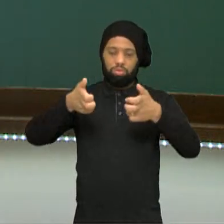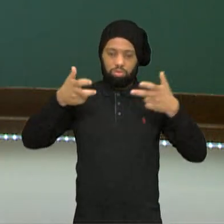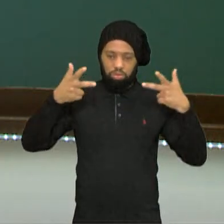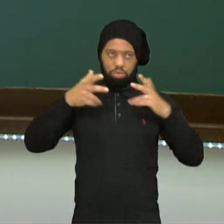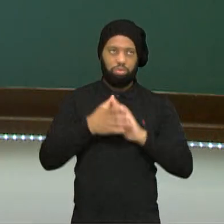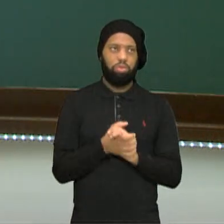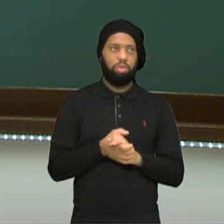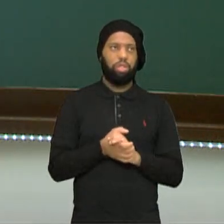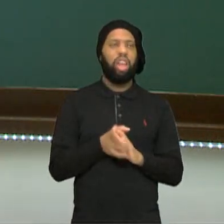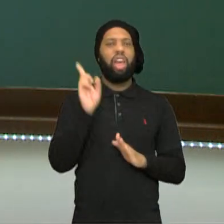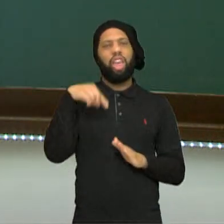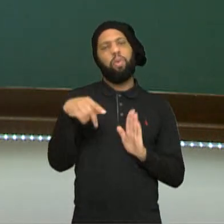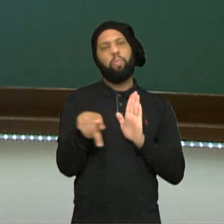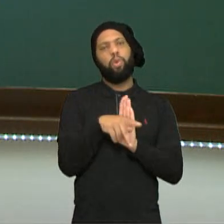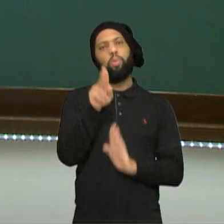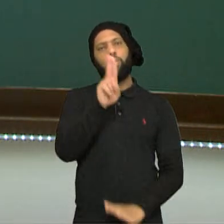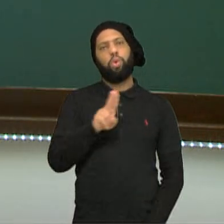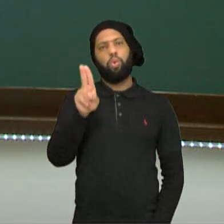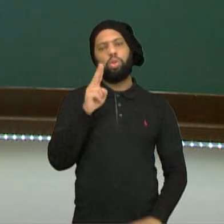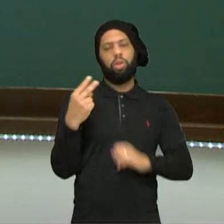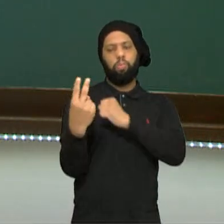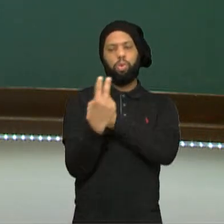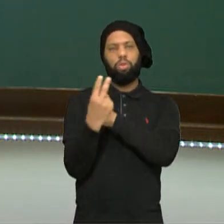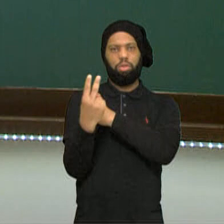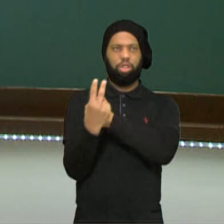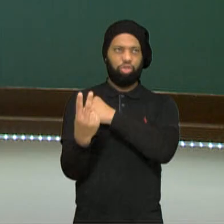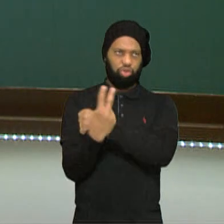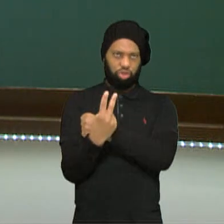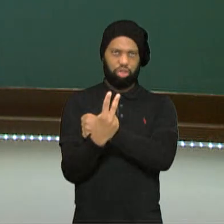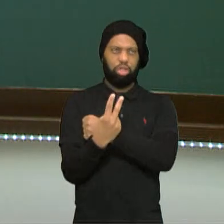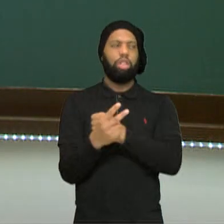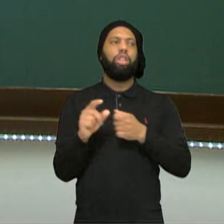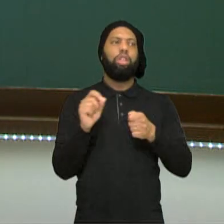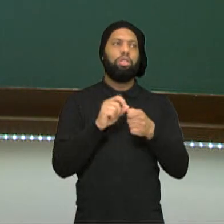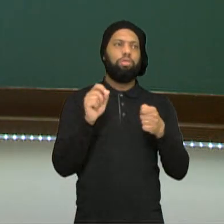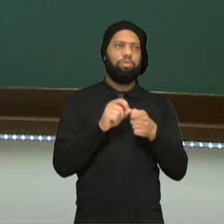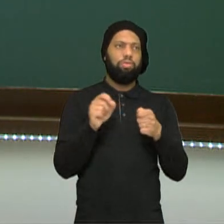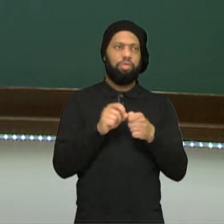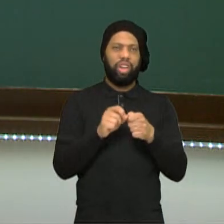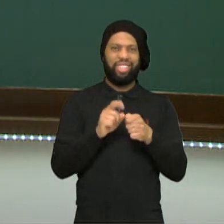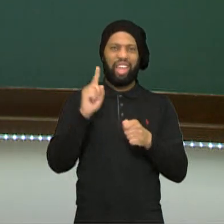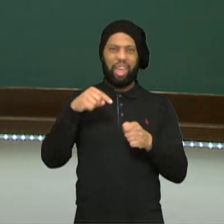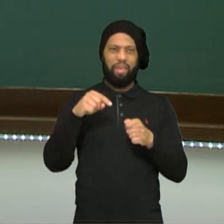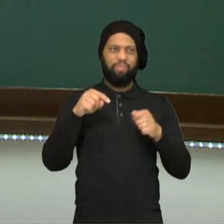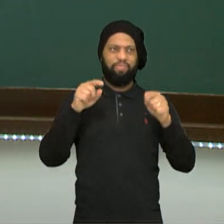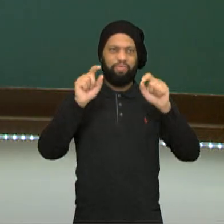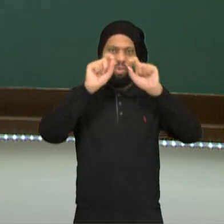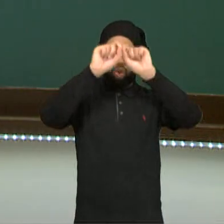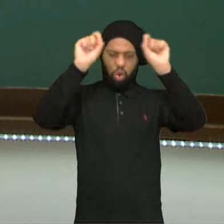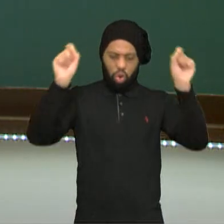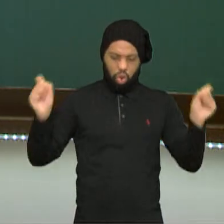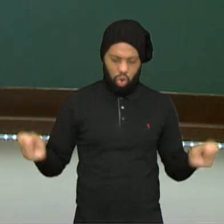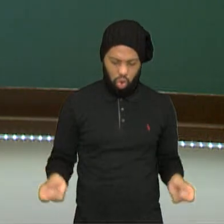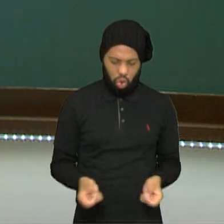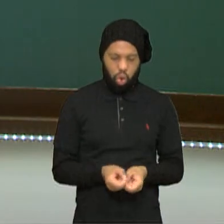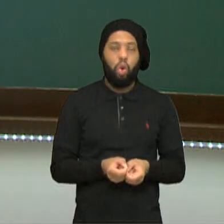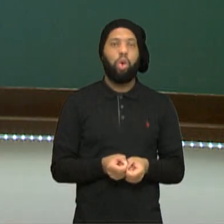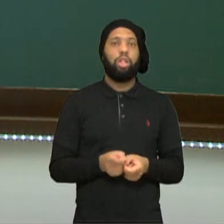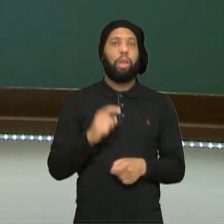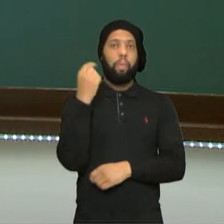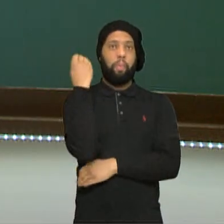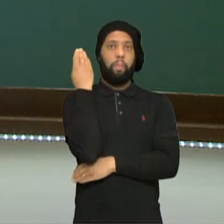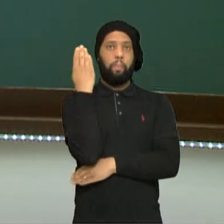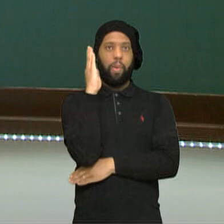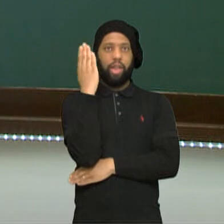de proteção, né? Então, é um amuleto que é confeccionado numa roda de madeira para ser exposto no teto, né, das